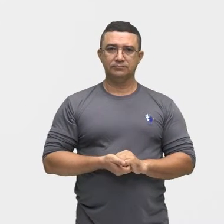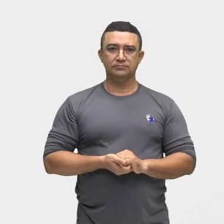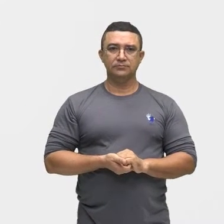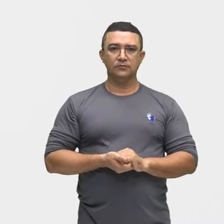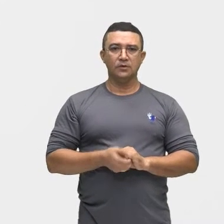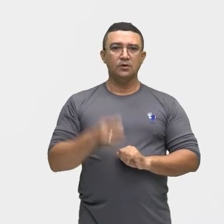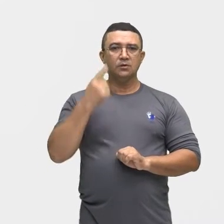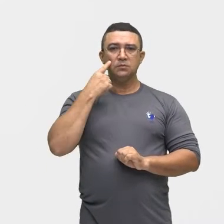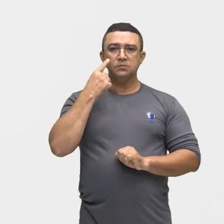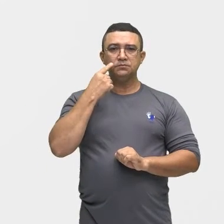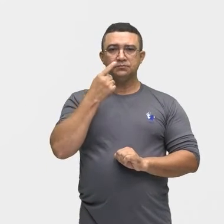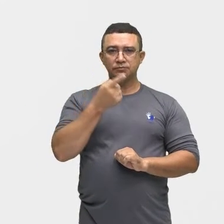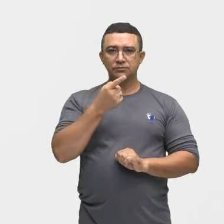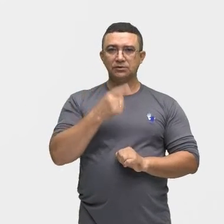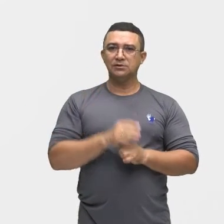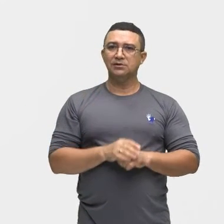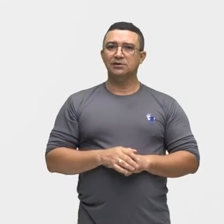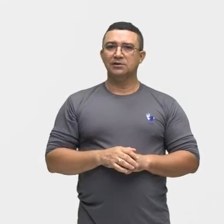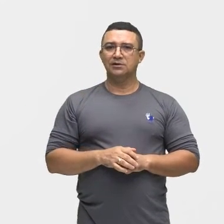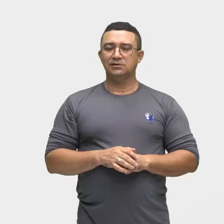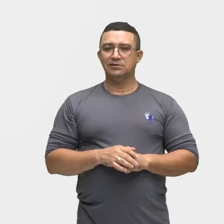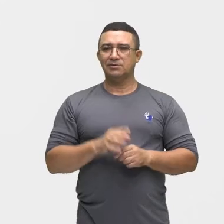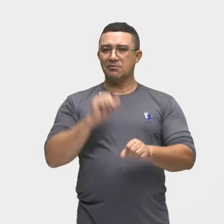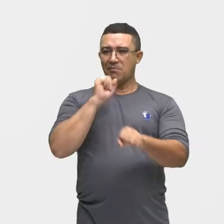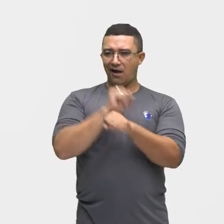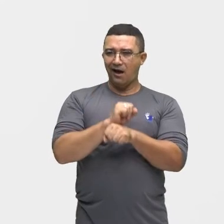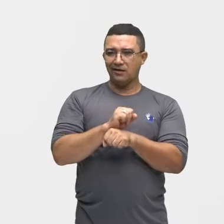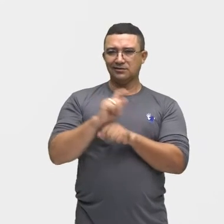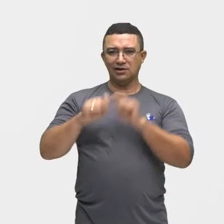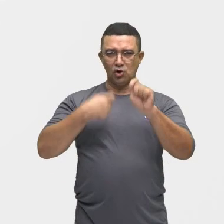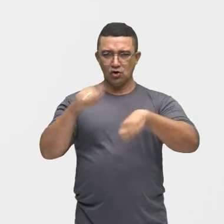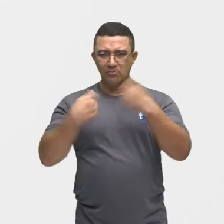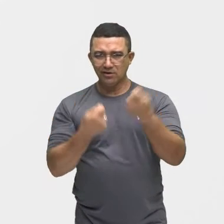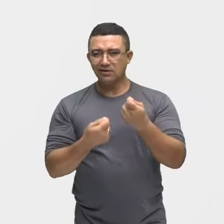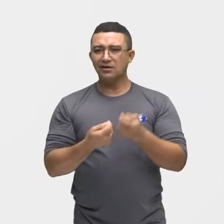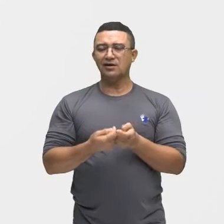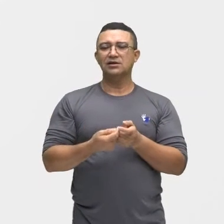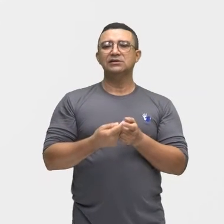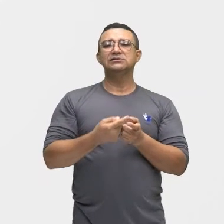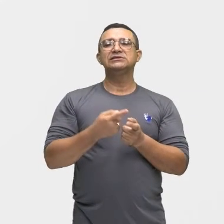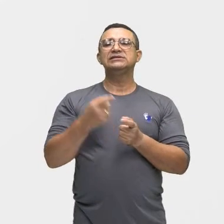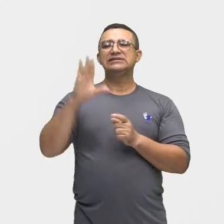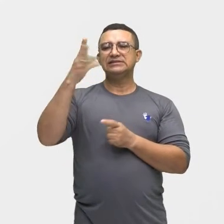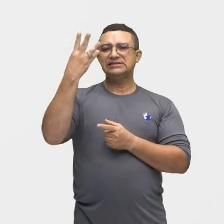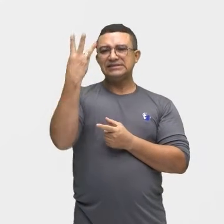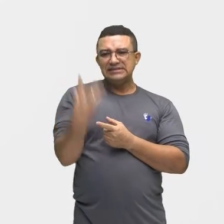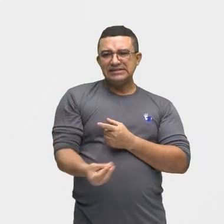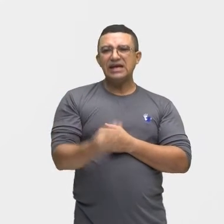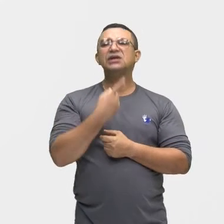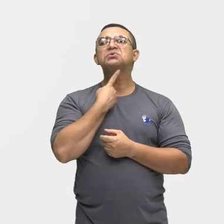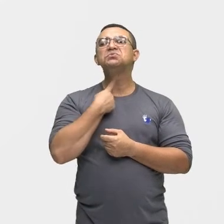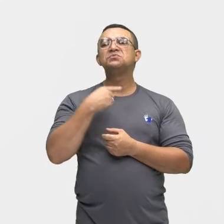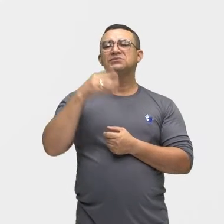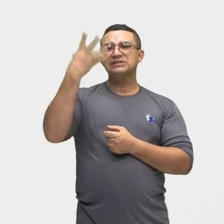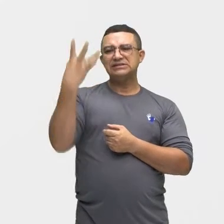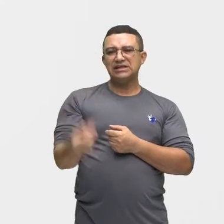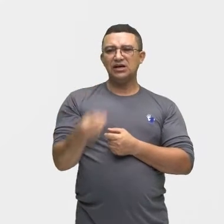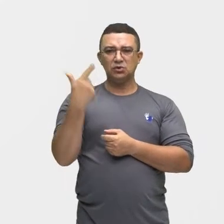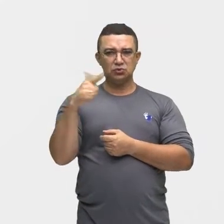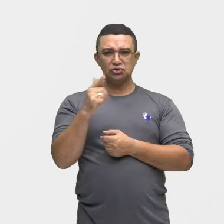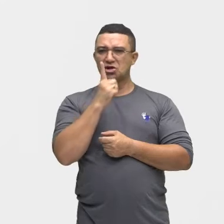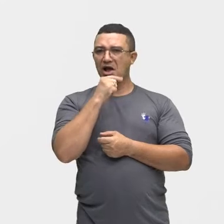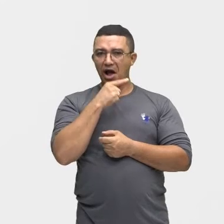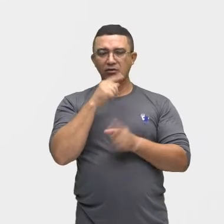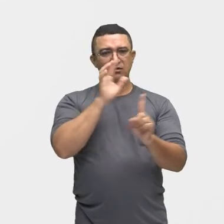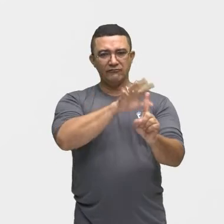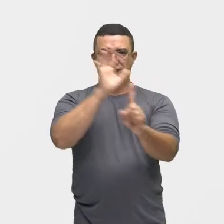né, a estagnação da economia, as secas que ocorrem aí nessa região que vão acabar influenciando